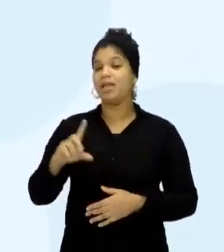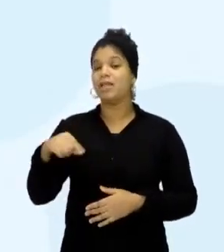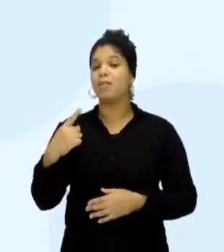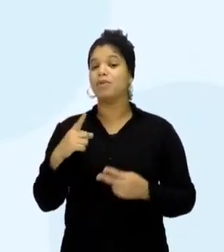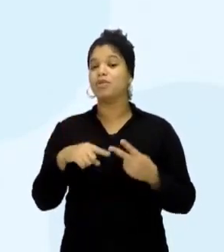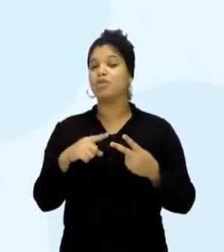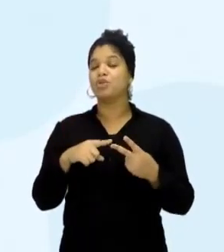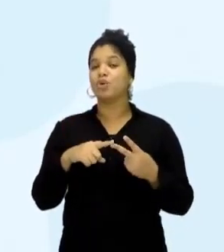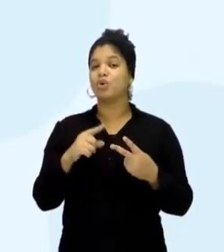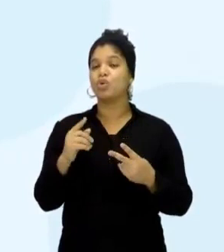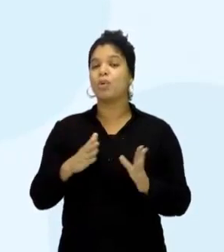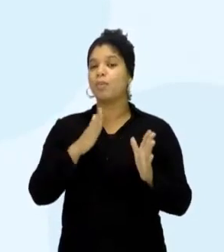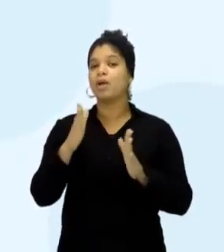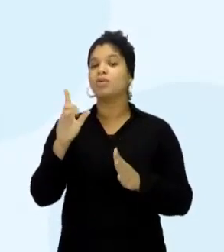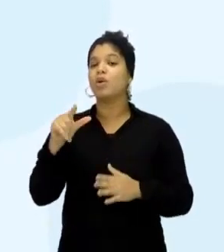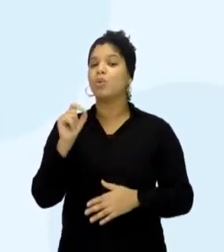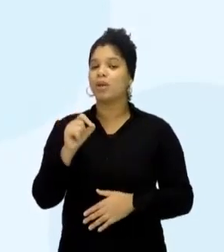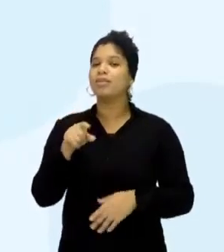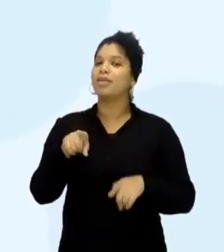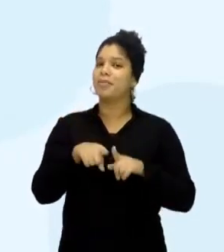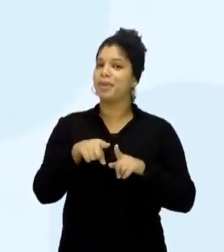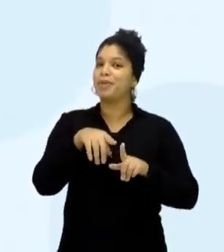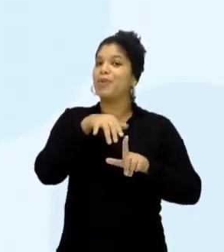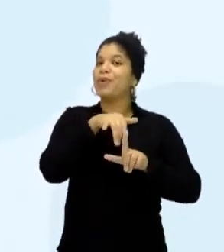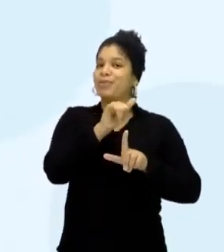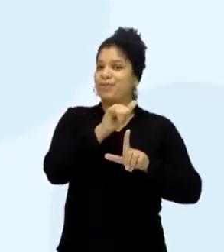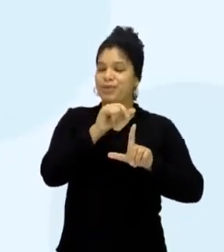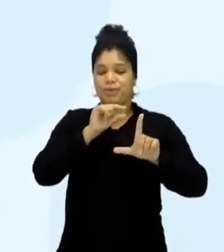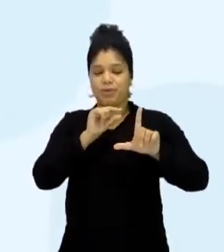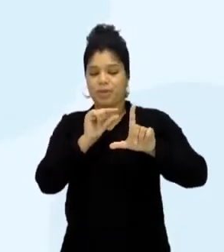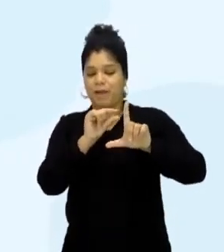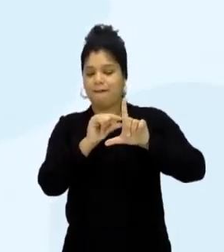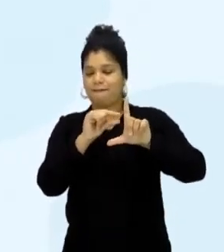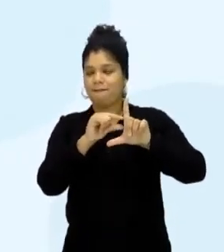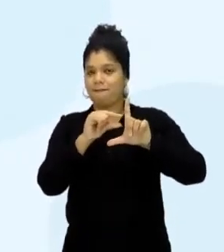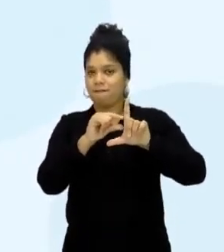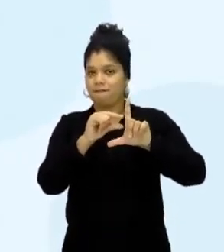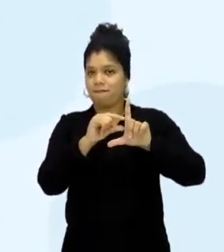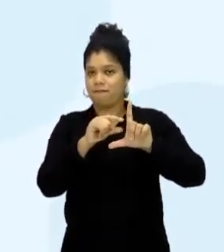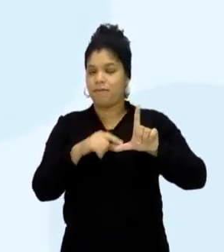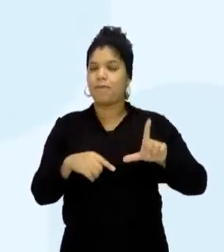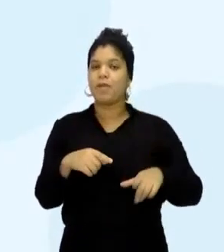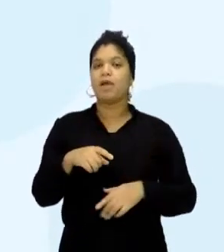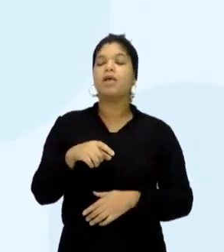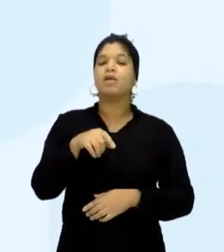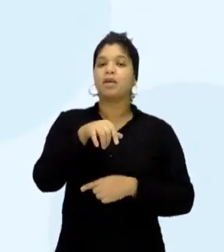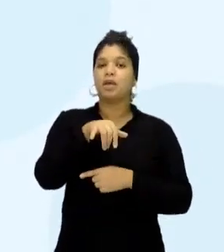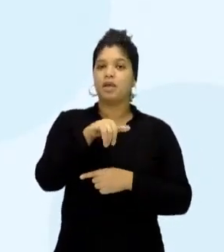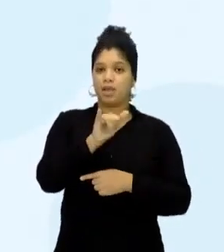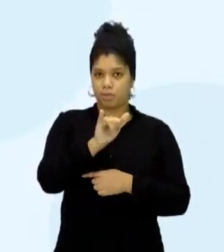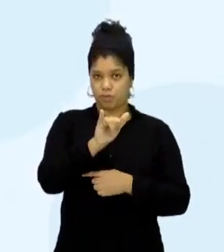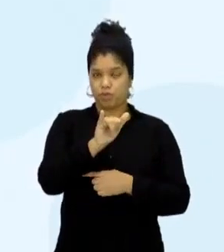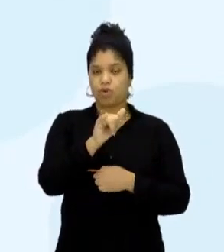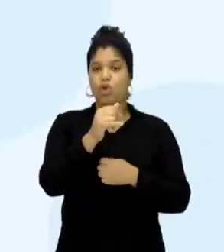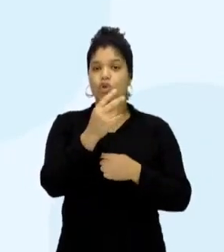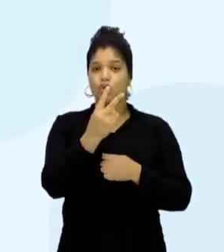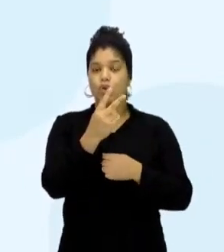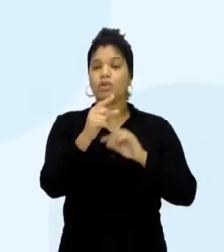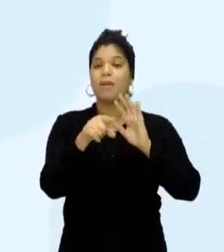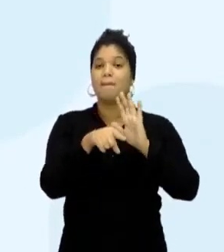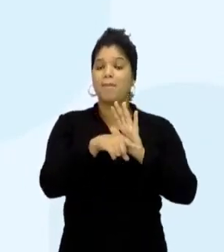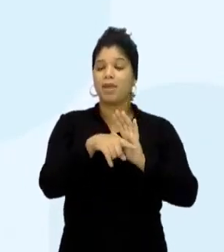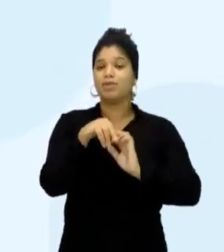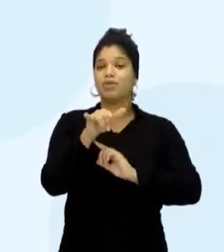fazer os respectivos no y, ó. No y. Então eu vou fazer y2 menos y1. Então eu pego primeiro a